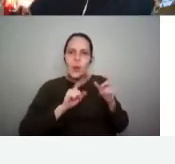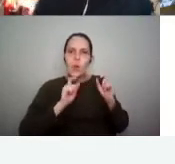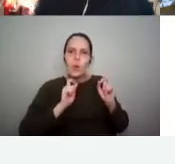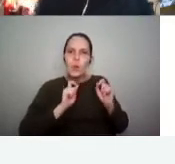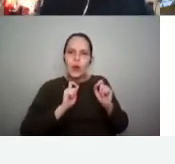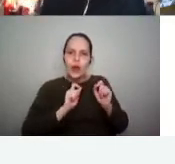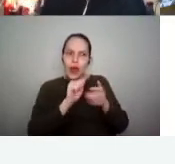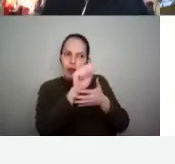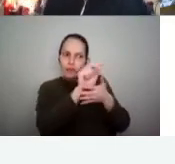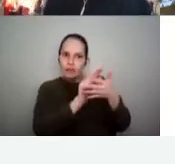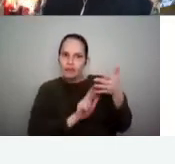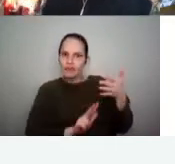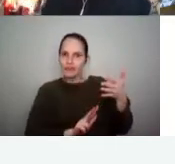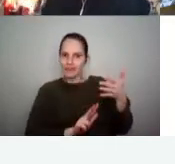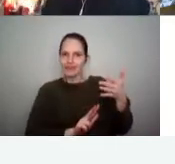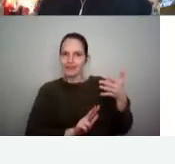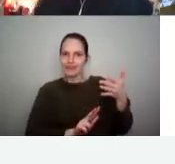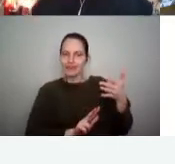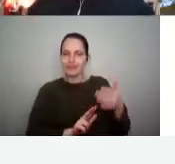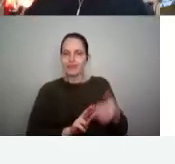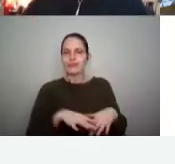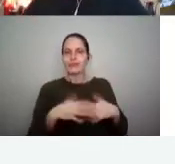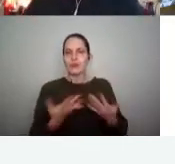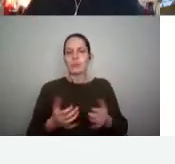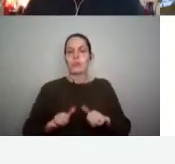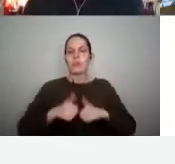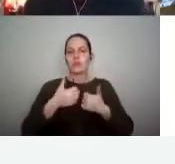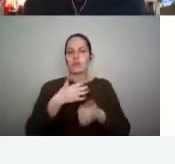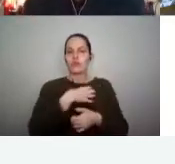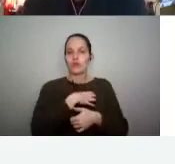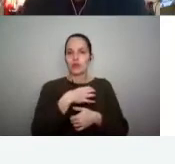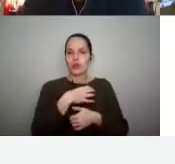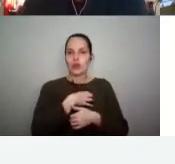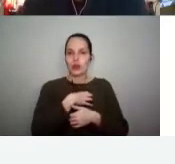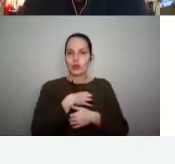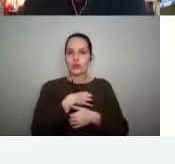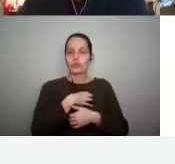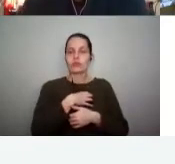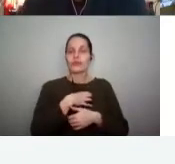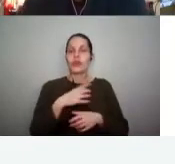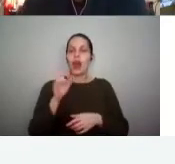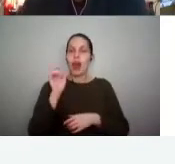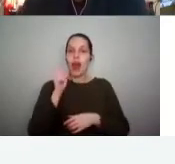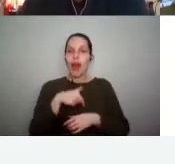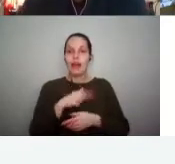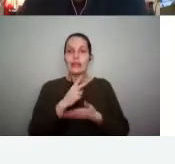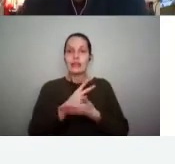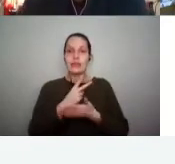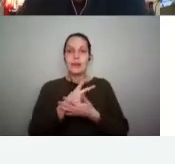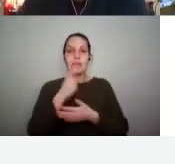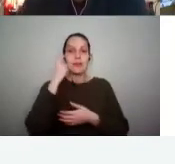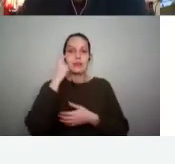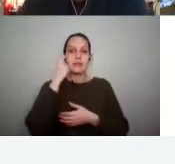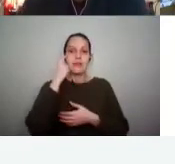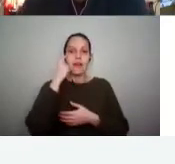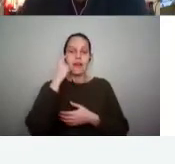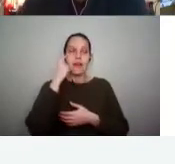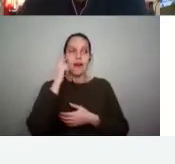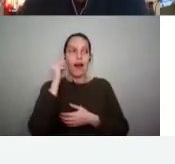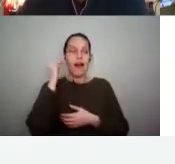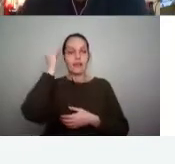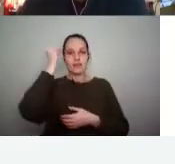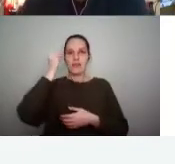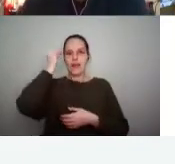melhor forma de alicerçar essas construções é assumir sempre essa condição de experimentação, né? E por